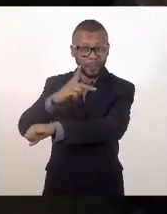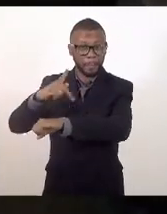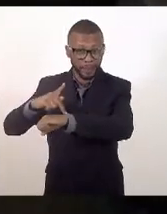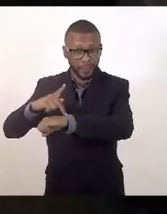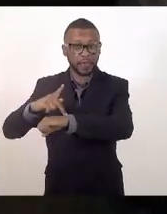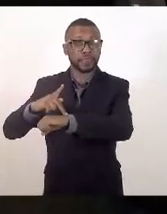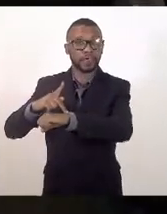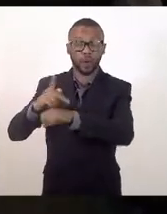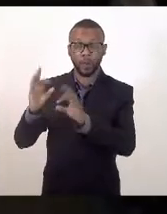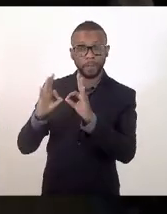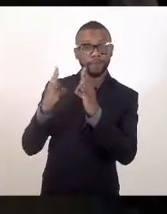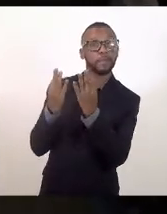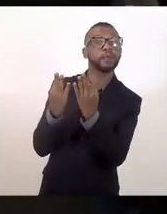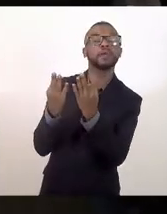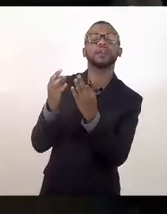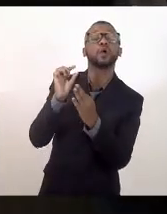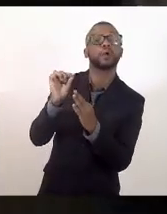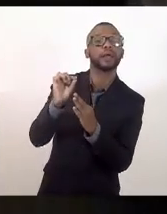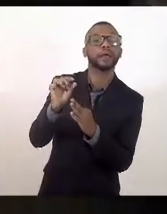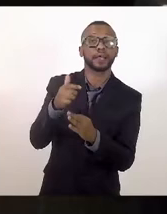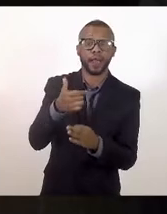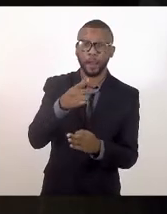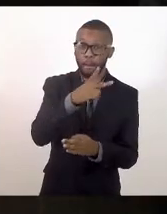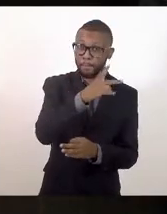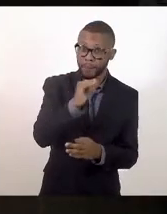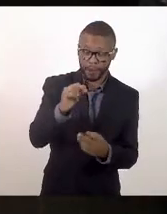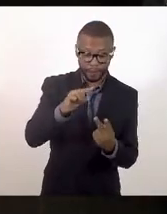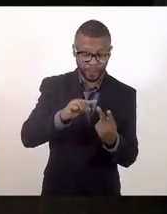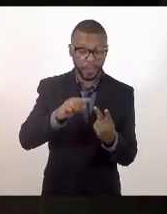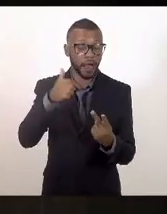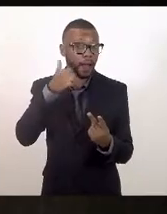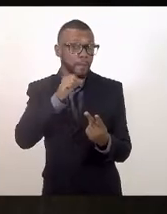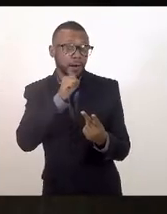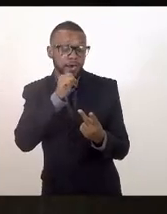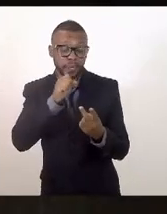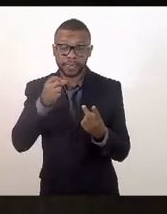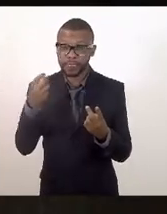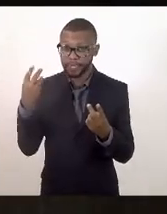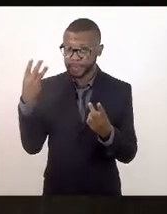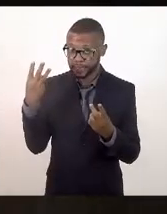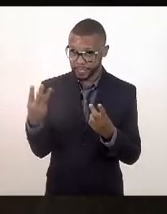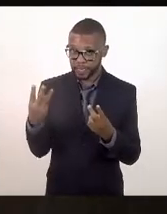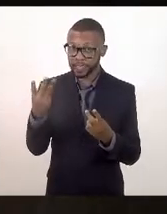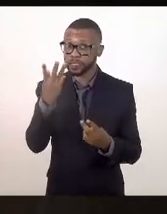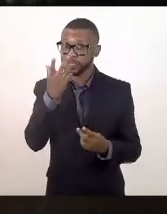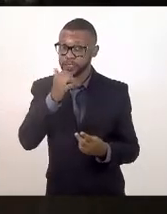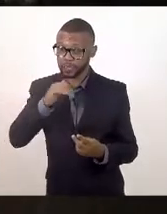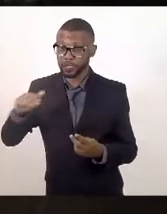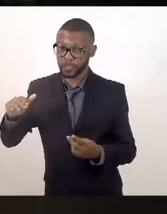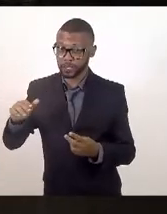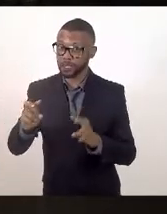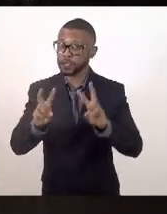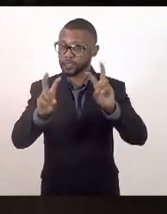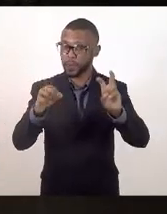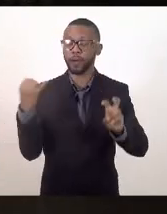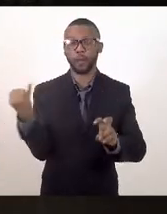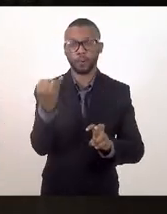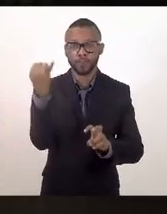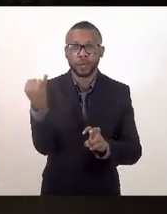inclusive, né, o pai, a mãe e três crianças. Né? Eu acho que esse é um tema também importante para essa casa